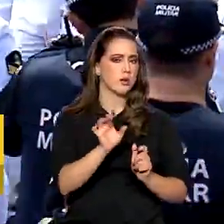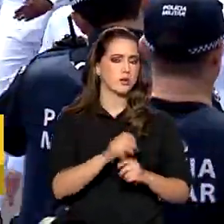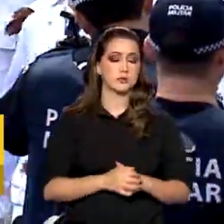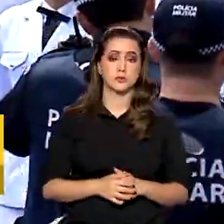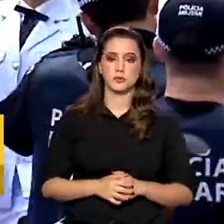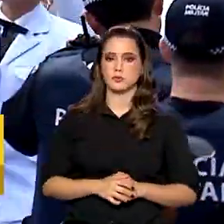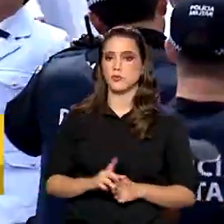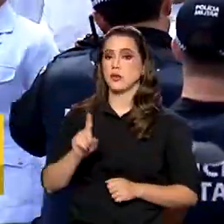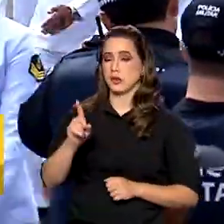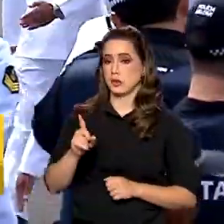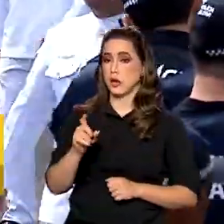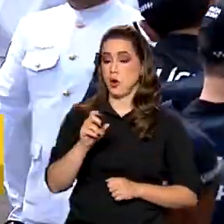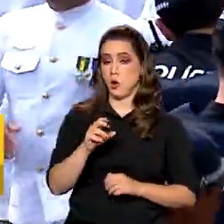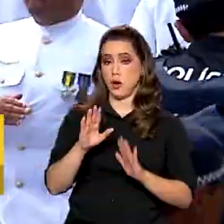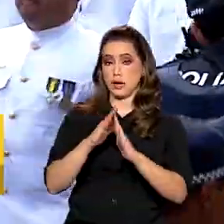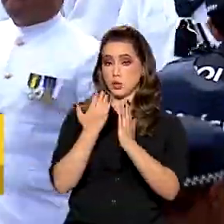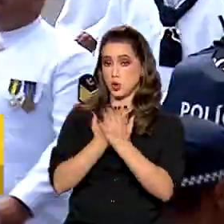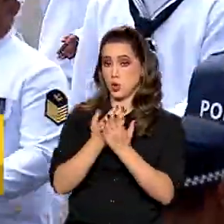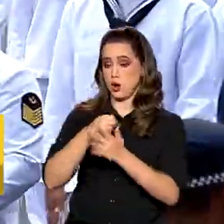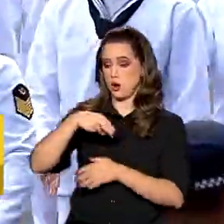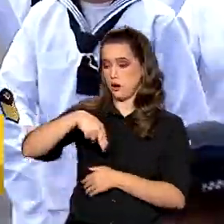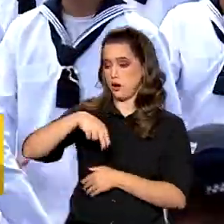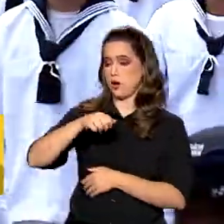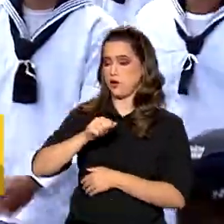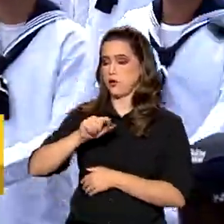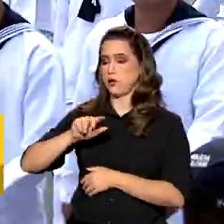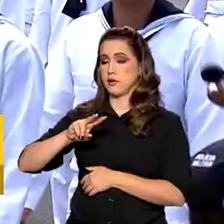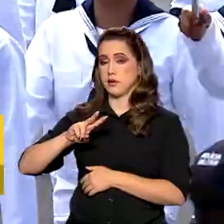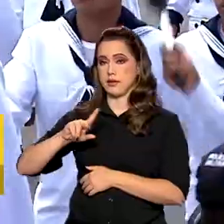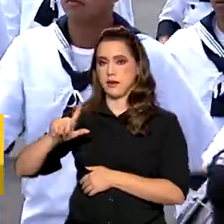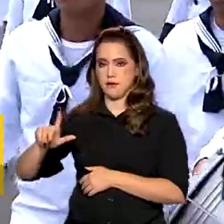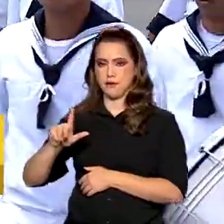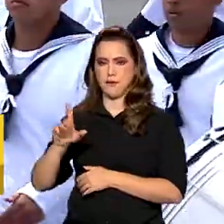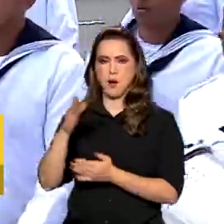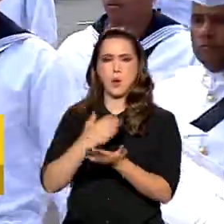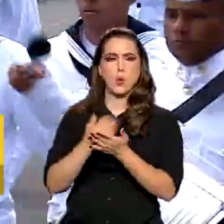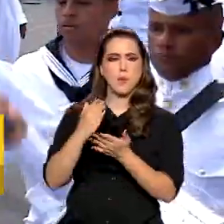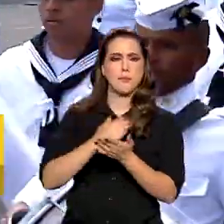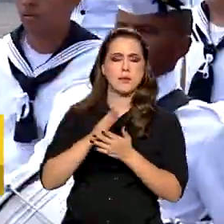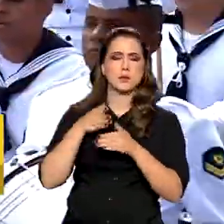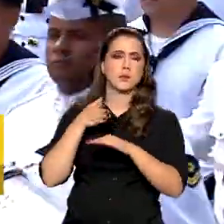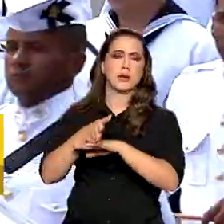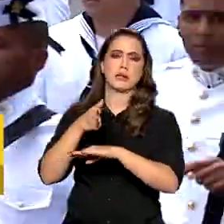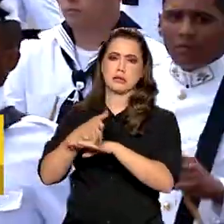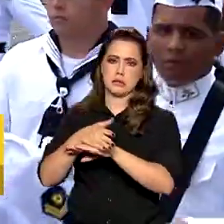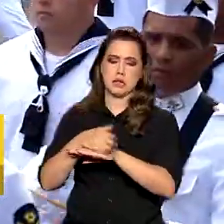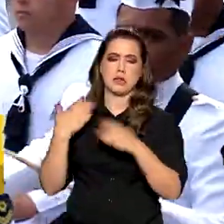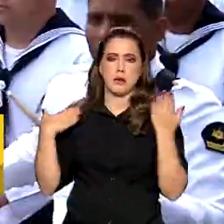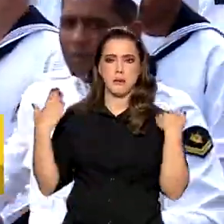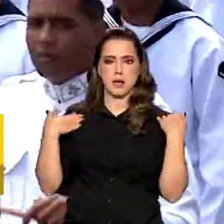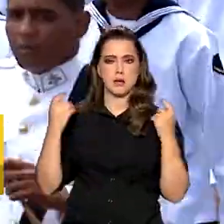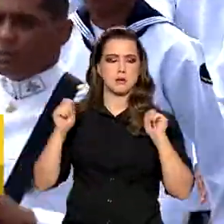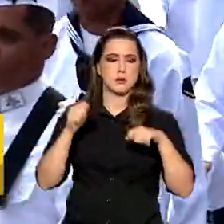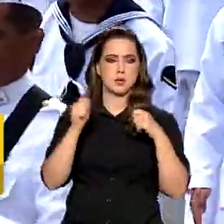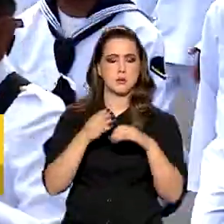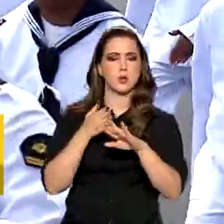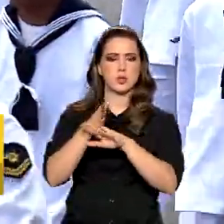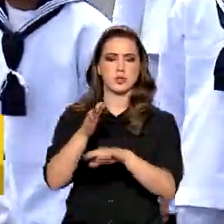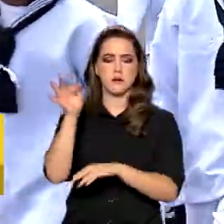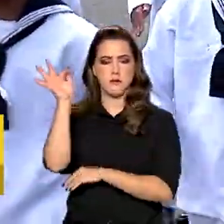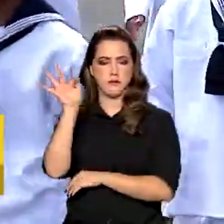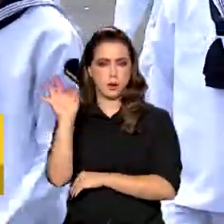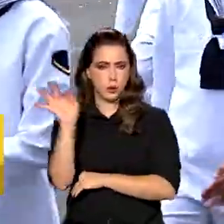nível superior de carreira na Marinha. Mas existem outras portas de entrada, tanto para o nível